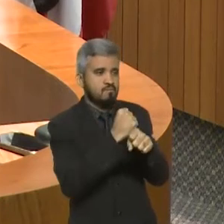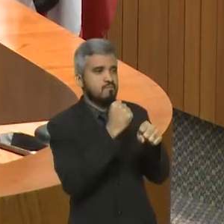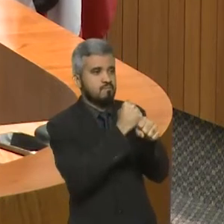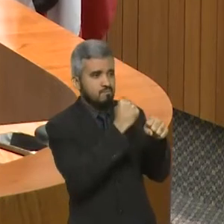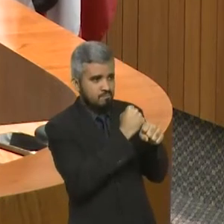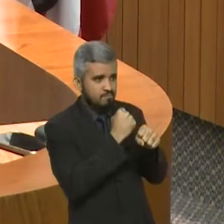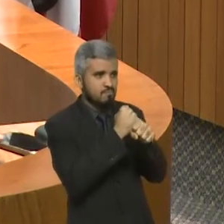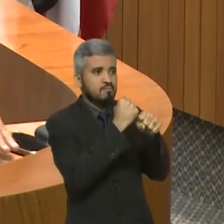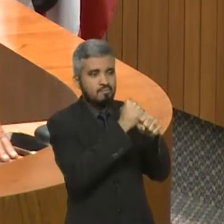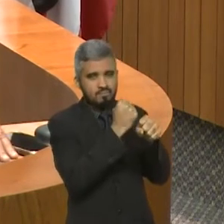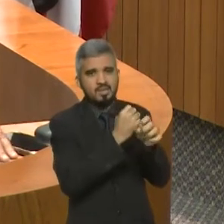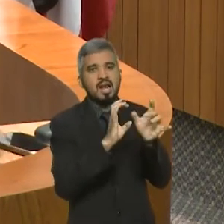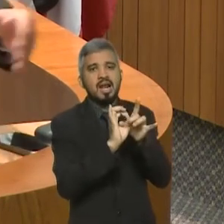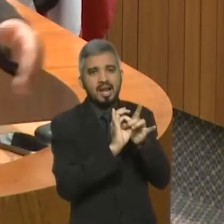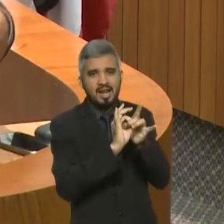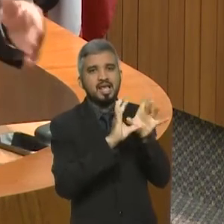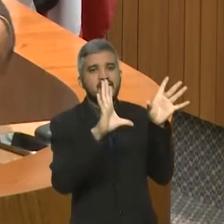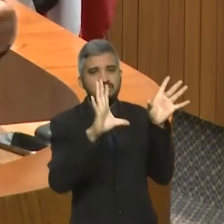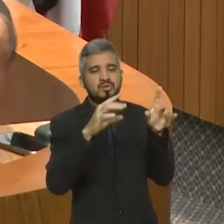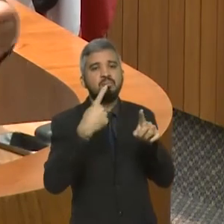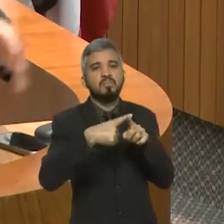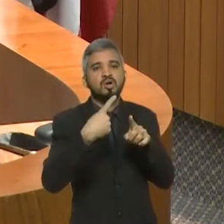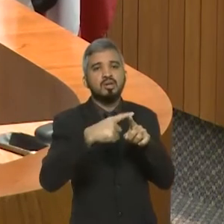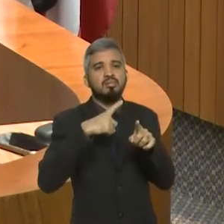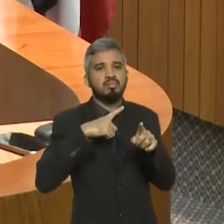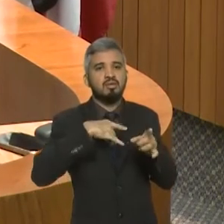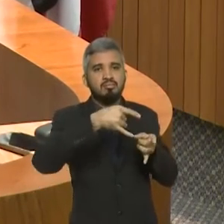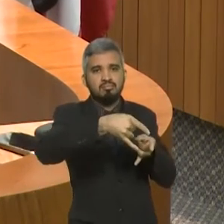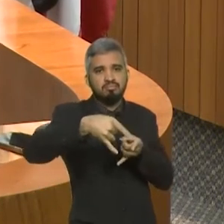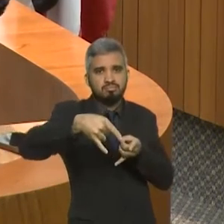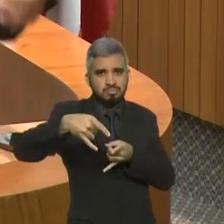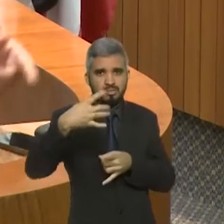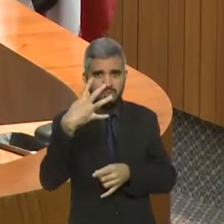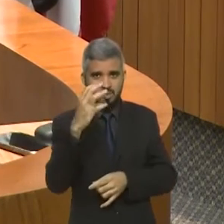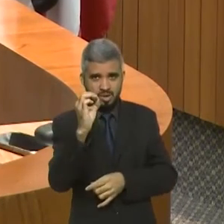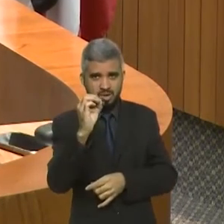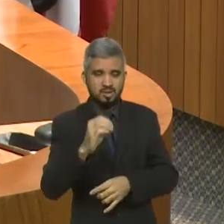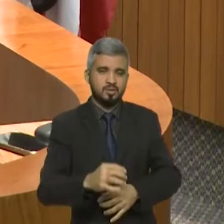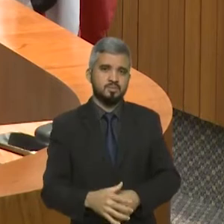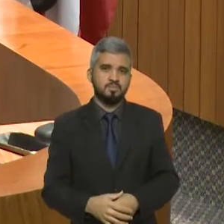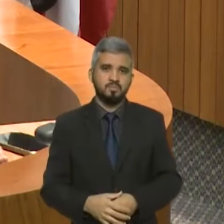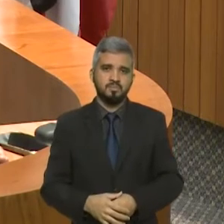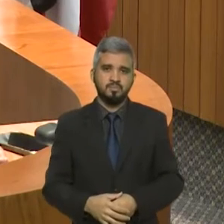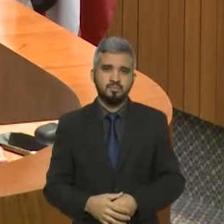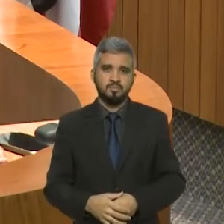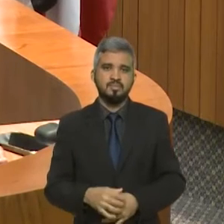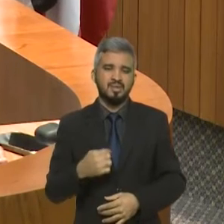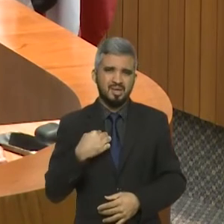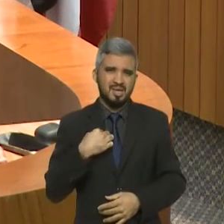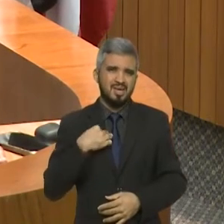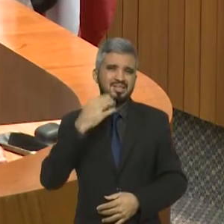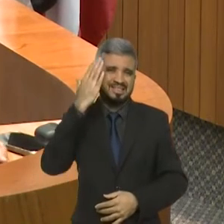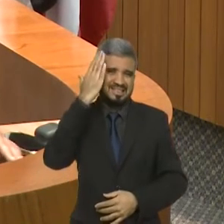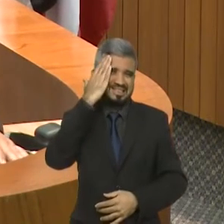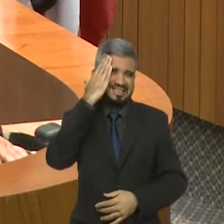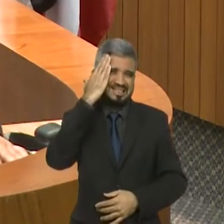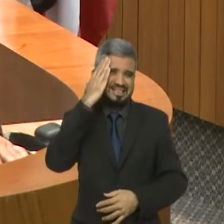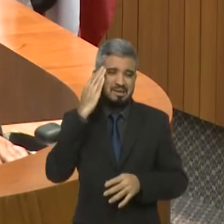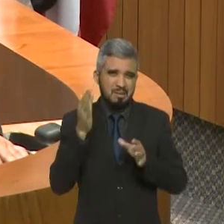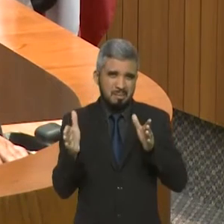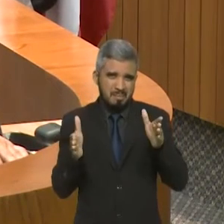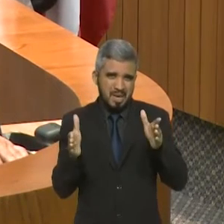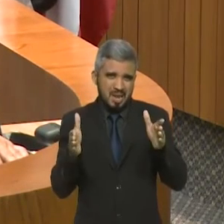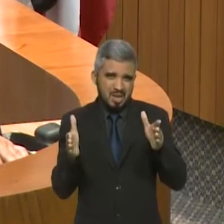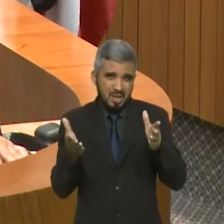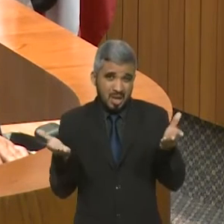Pedreiras, o deputado Vinícius Louro fez um balanço de suas ações voltadas para o desenvolvimento do